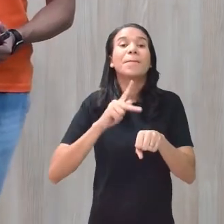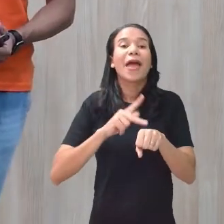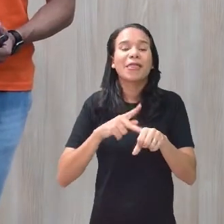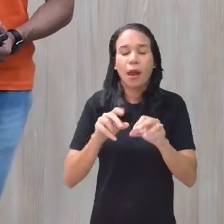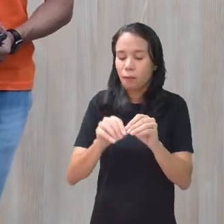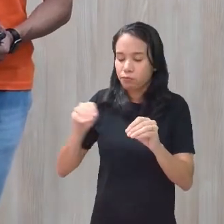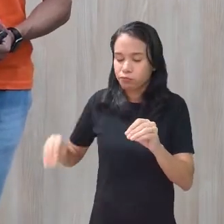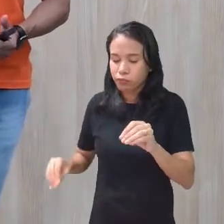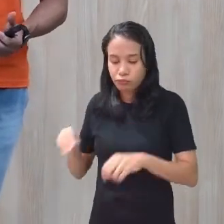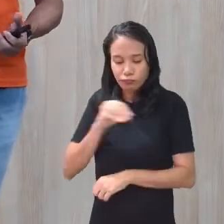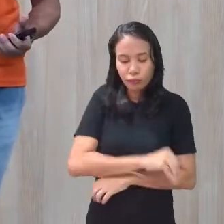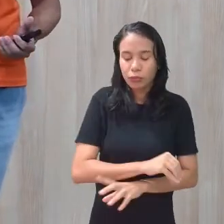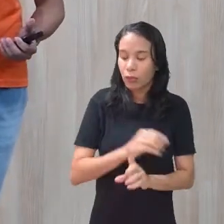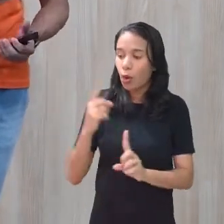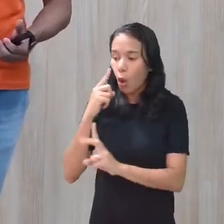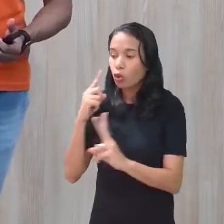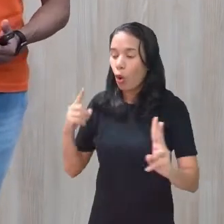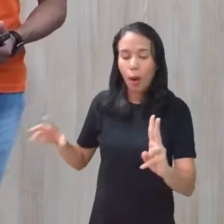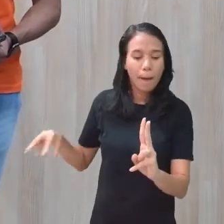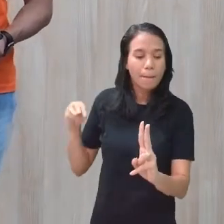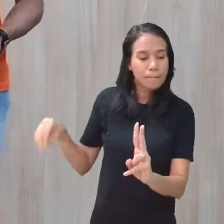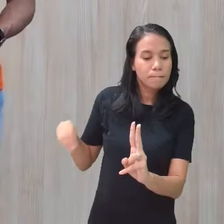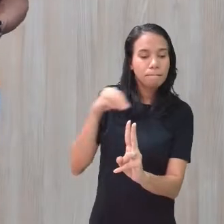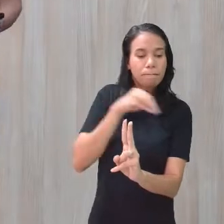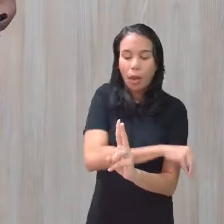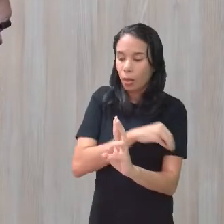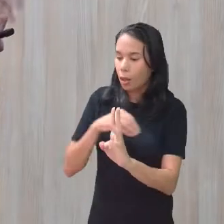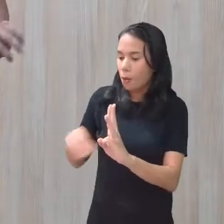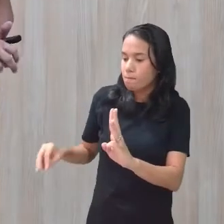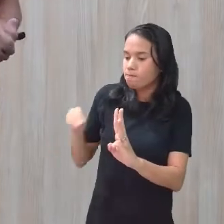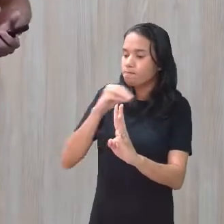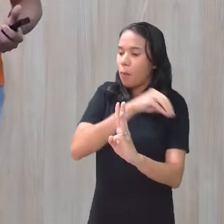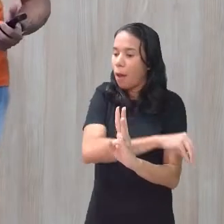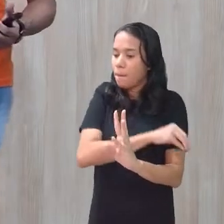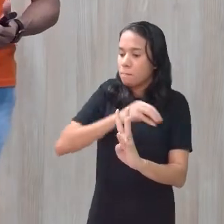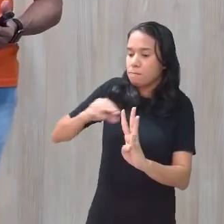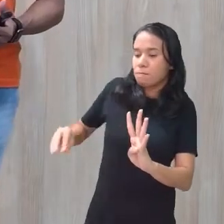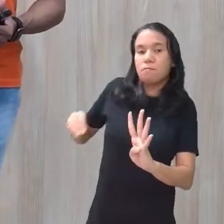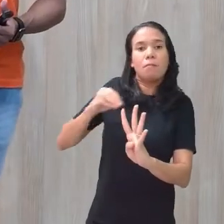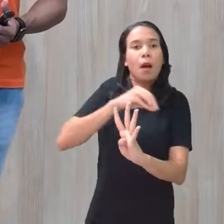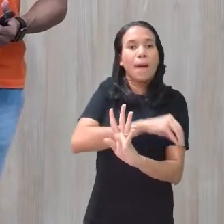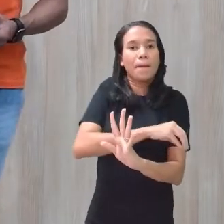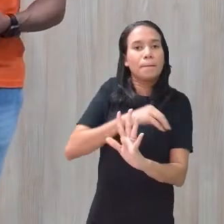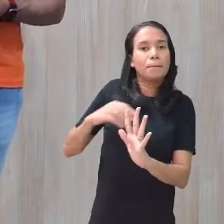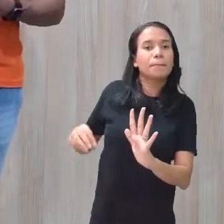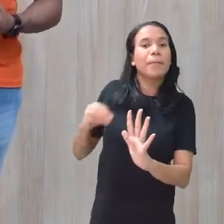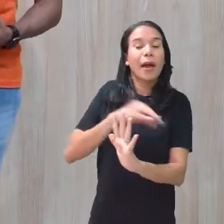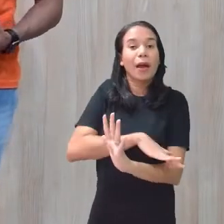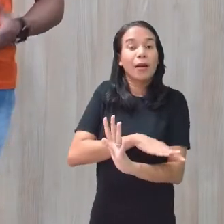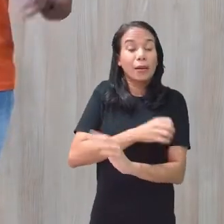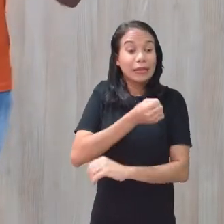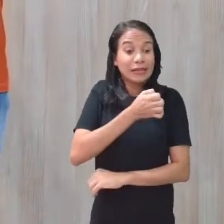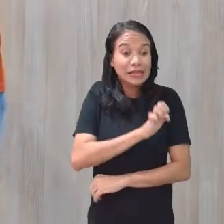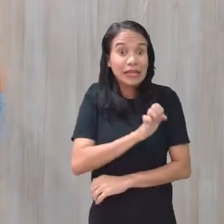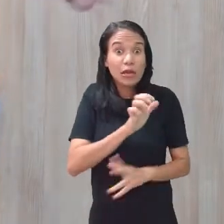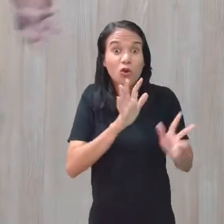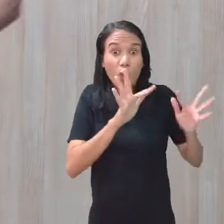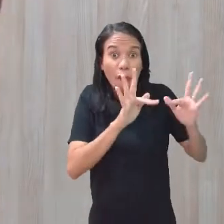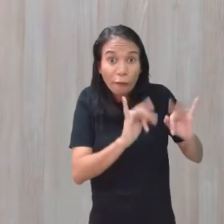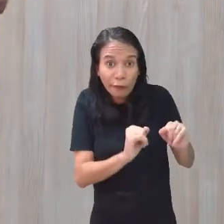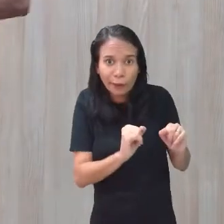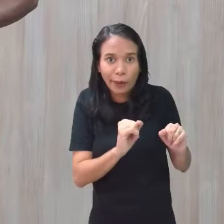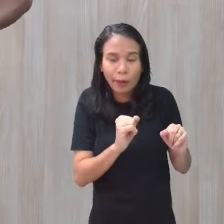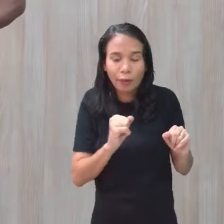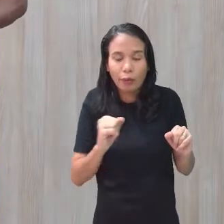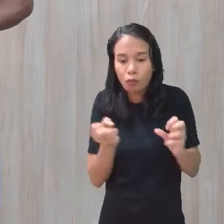colocava no outro saco. Ia passando as ovelhas, pegava uma pedrinha e colocava no outro saco. Se ao